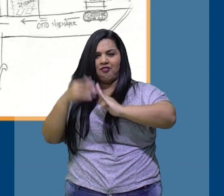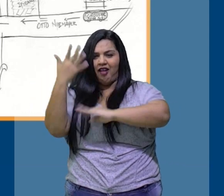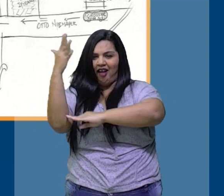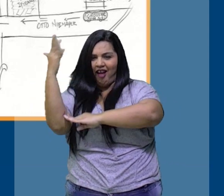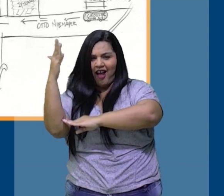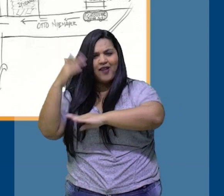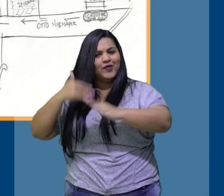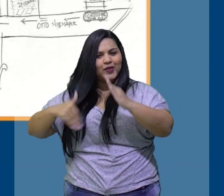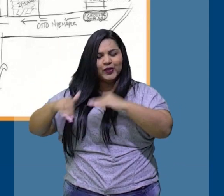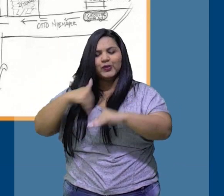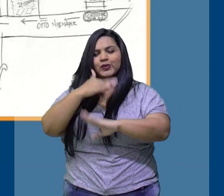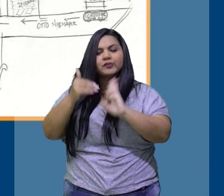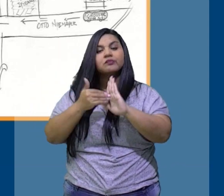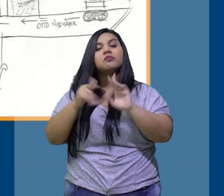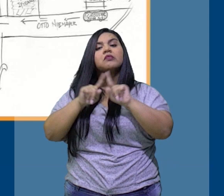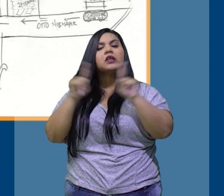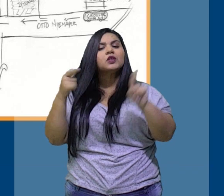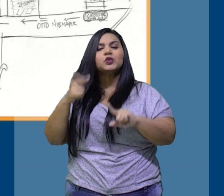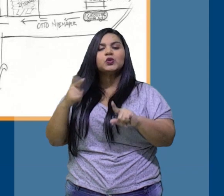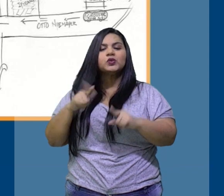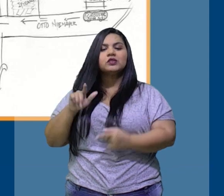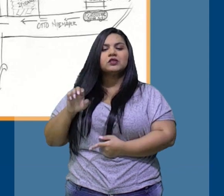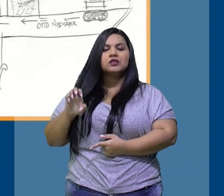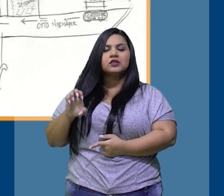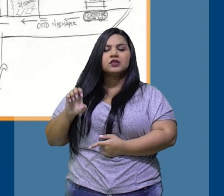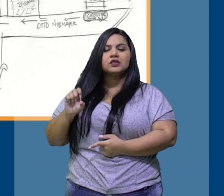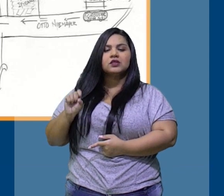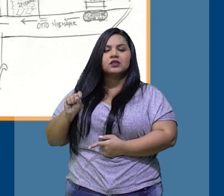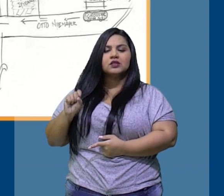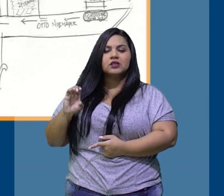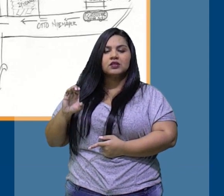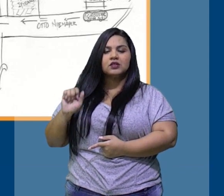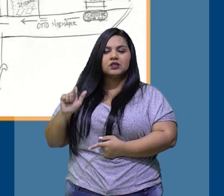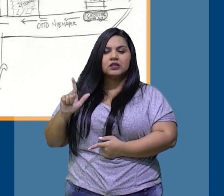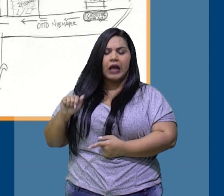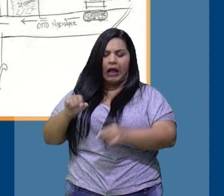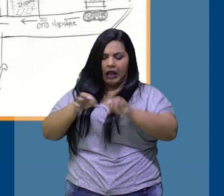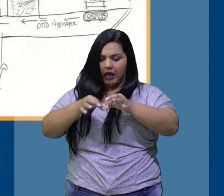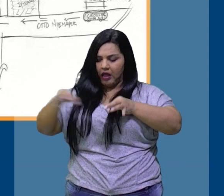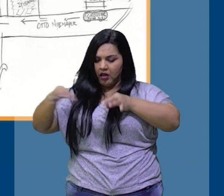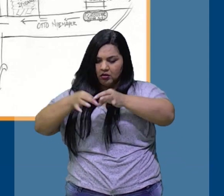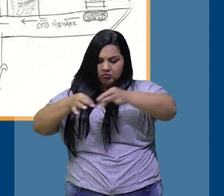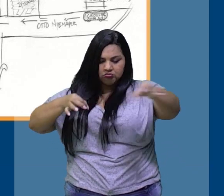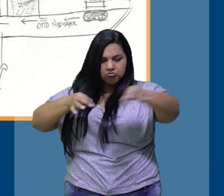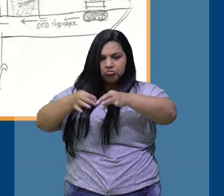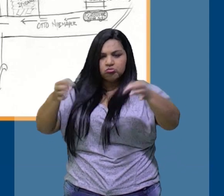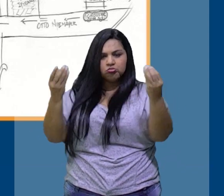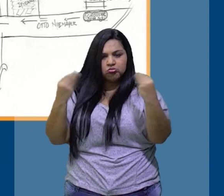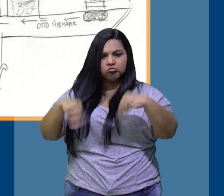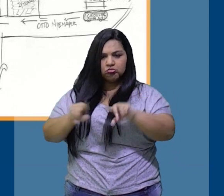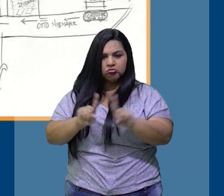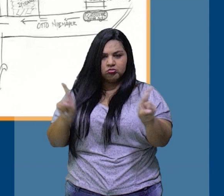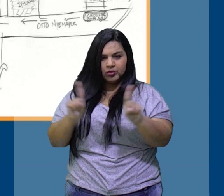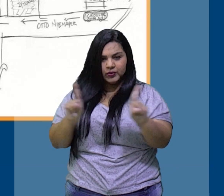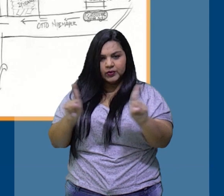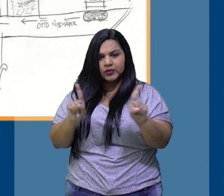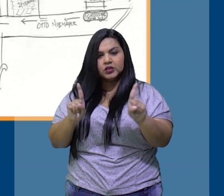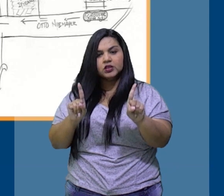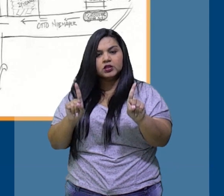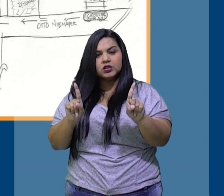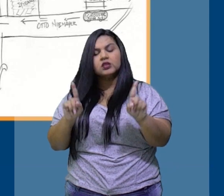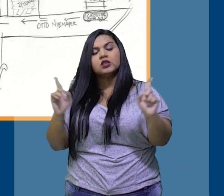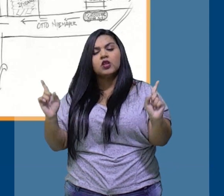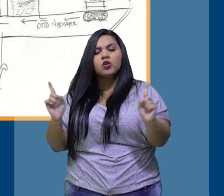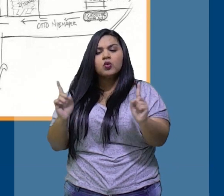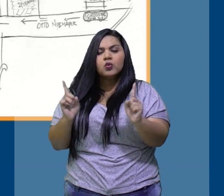você não vai colocar escala, né? Até mesmo porque você precisa saber a distância de um lugar para o outro e fazer essa redução